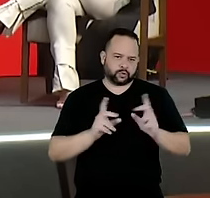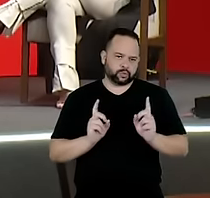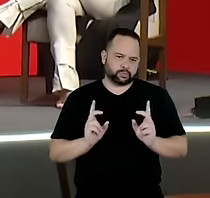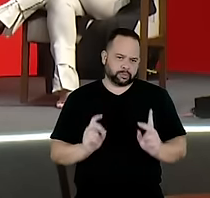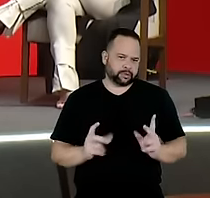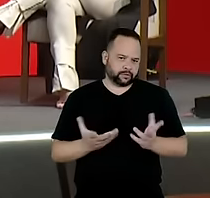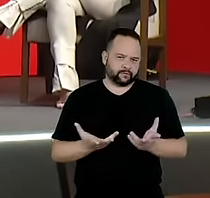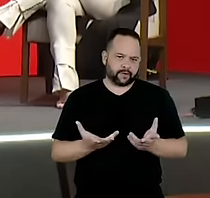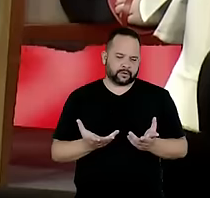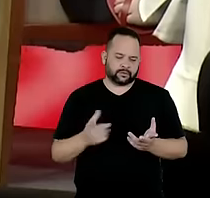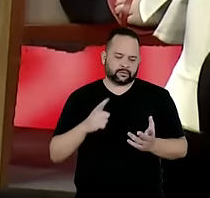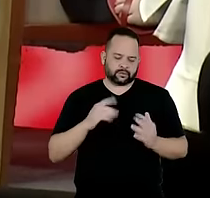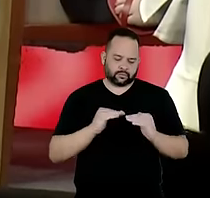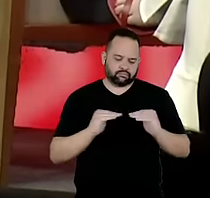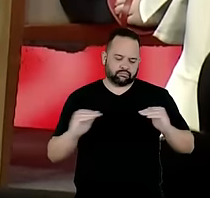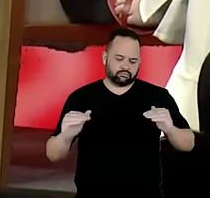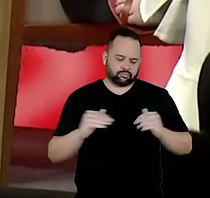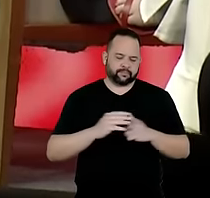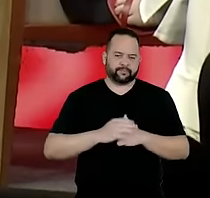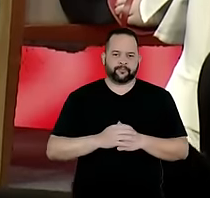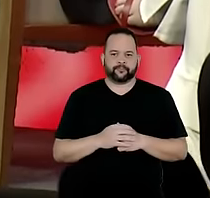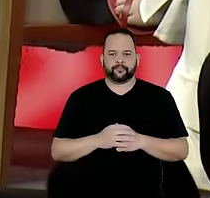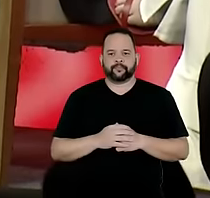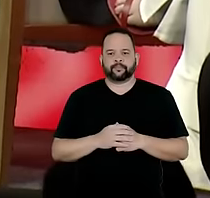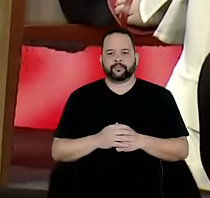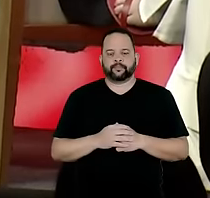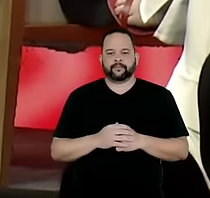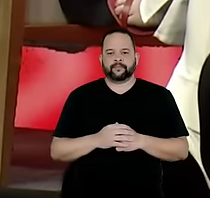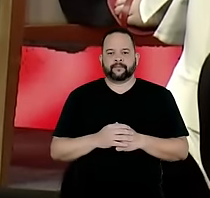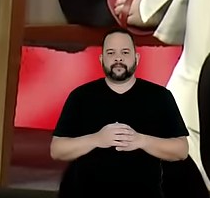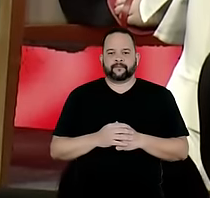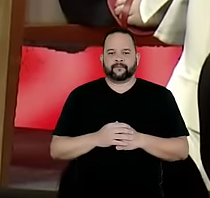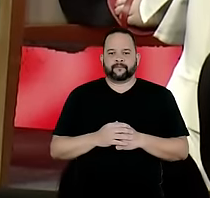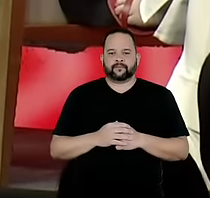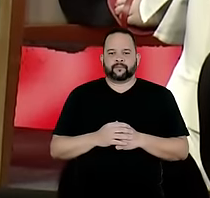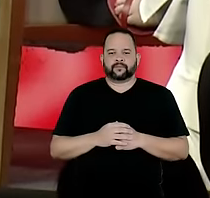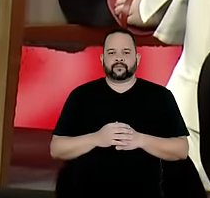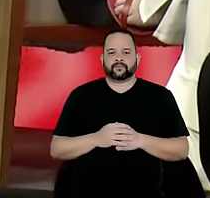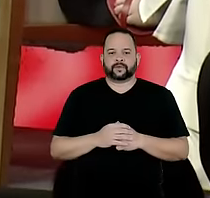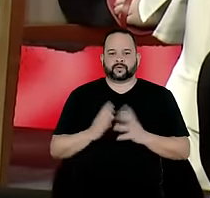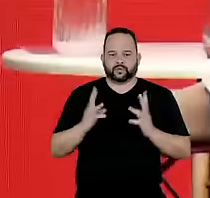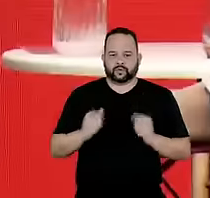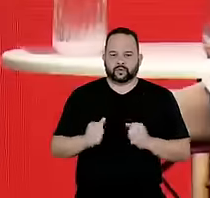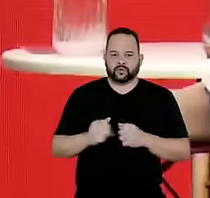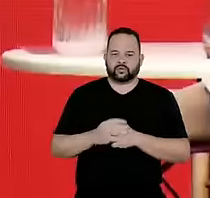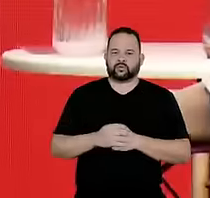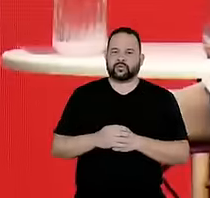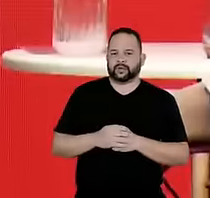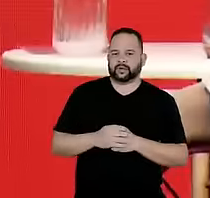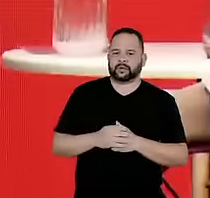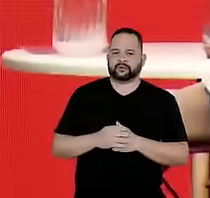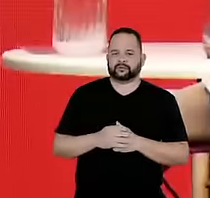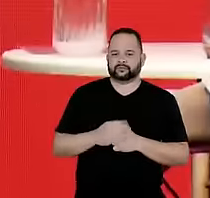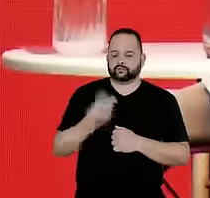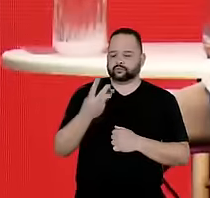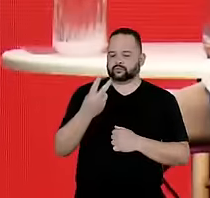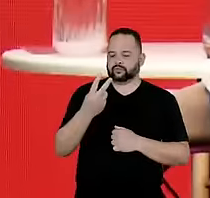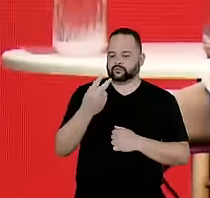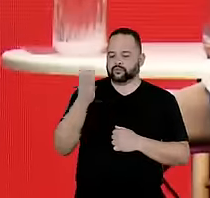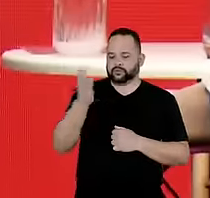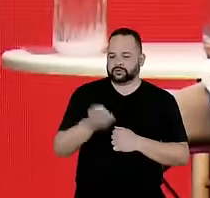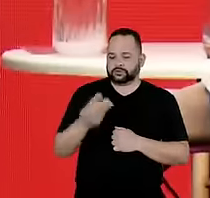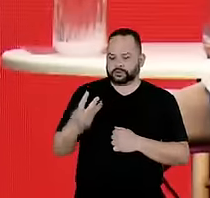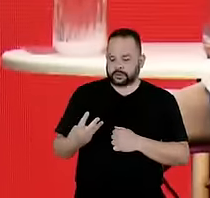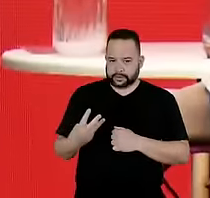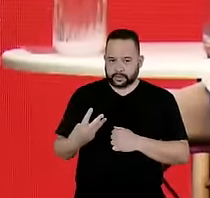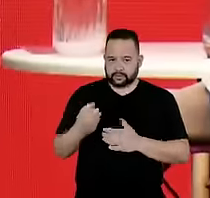né a gente eh o nosso neutra 2/3 comprado a gente tá acima disso e a gente acha que como eu falei